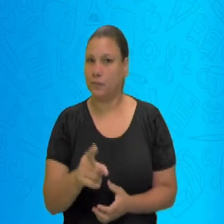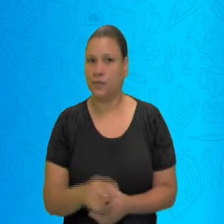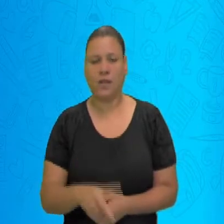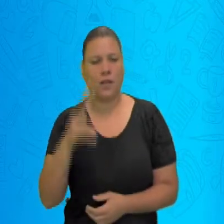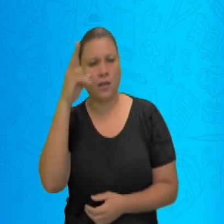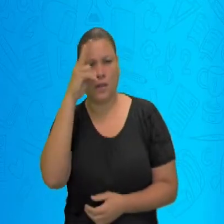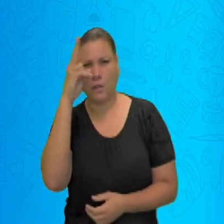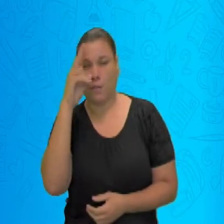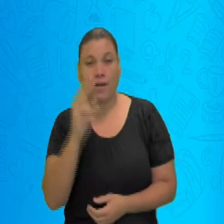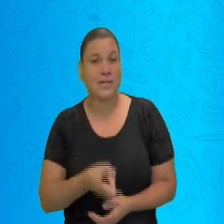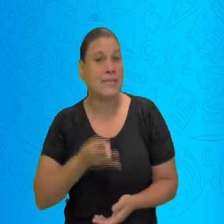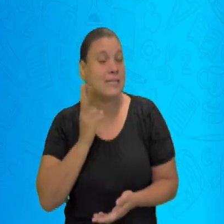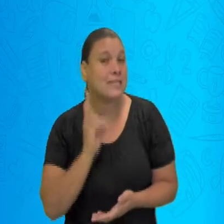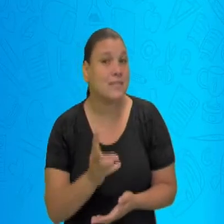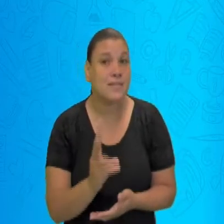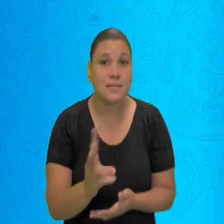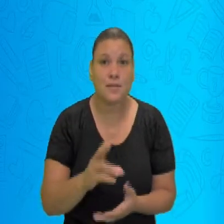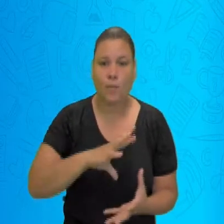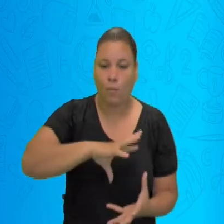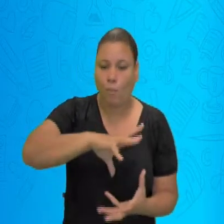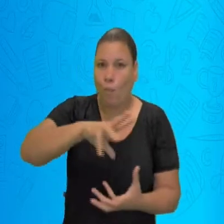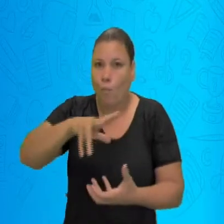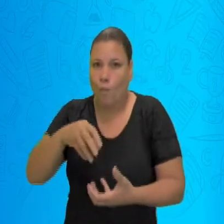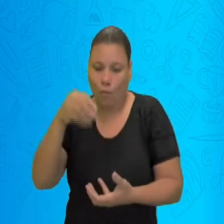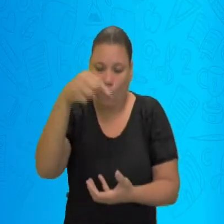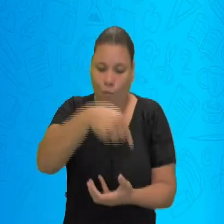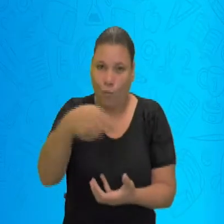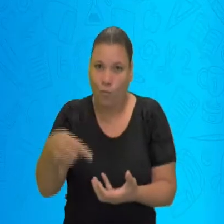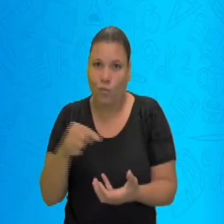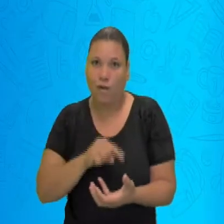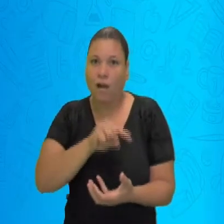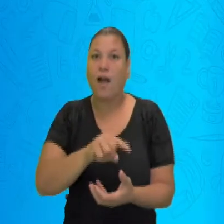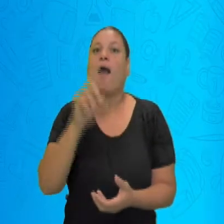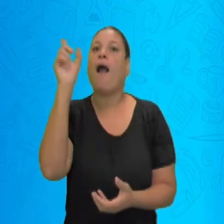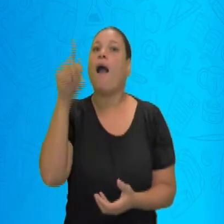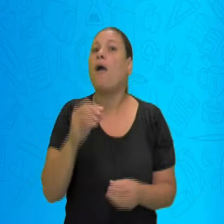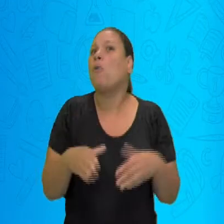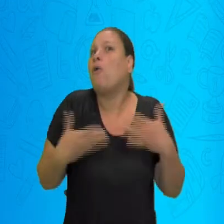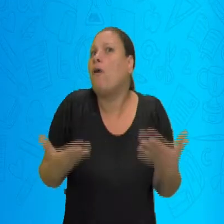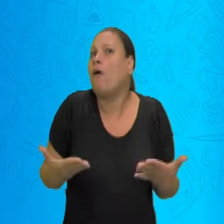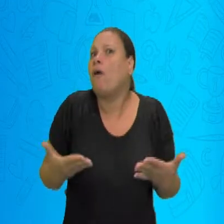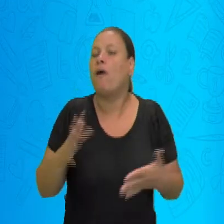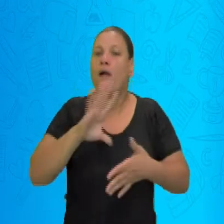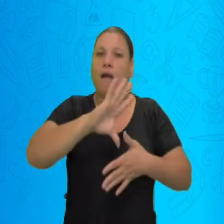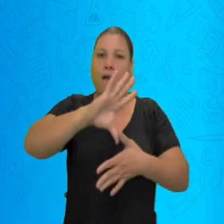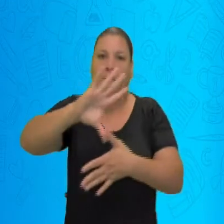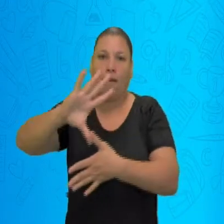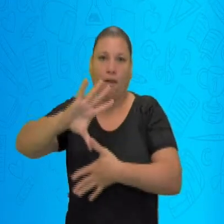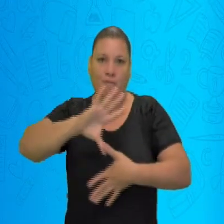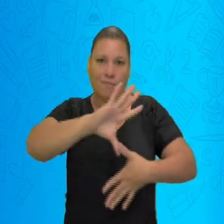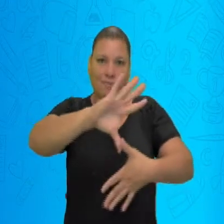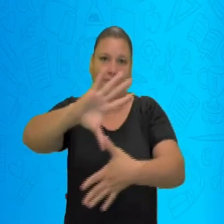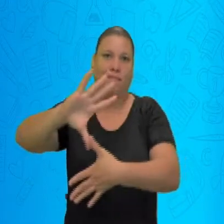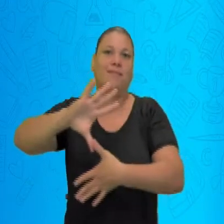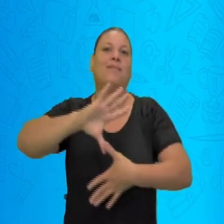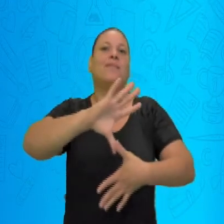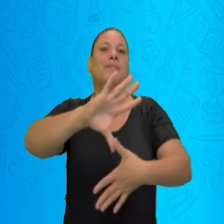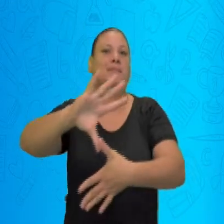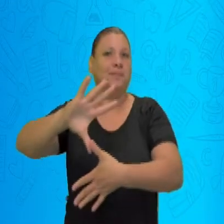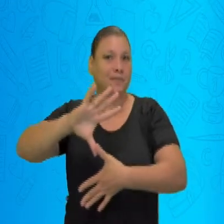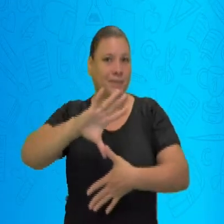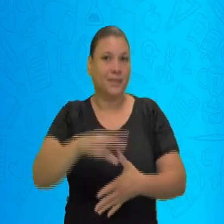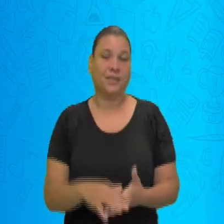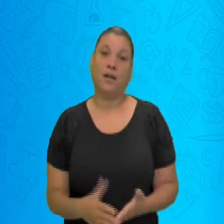o continente é América. Agora, nós vamos dividir